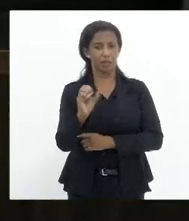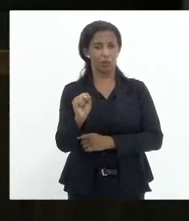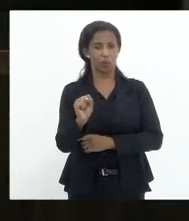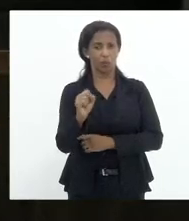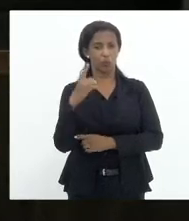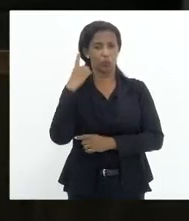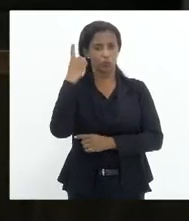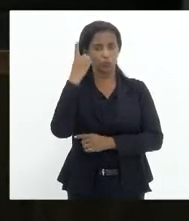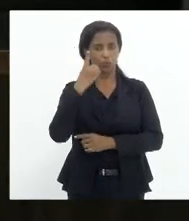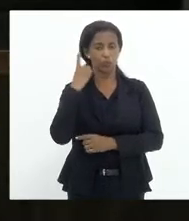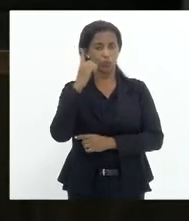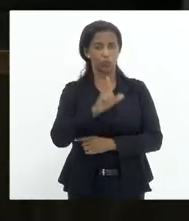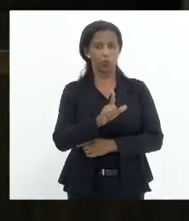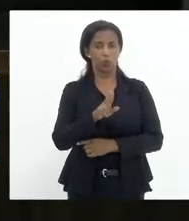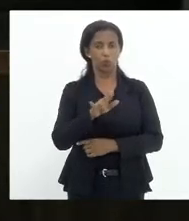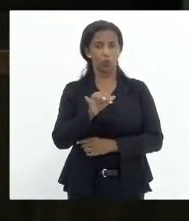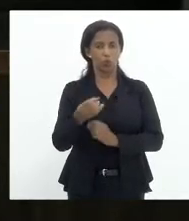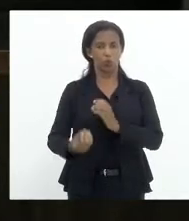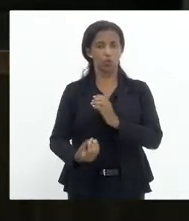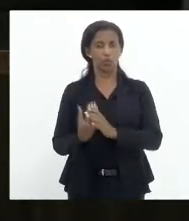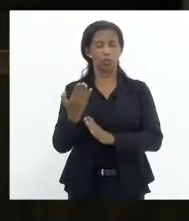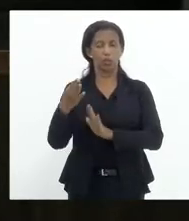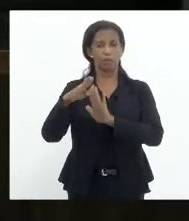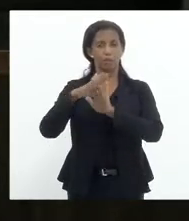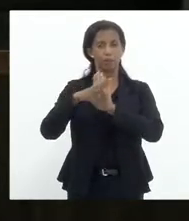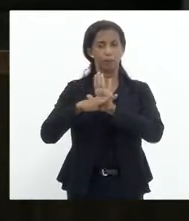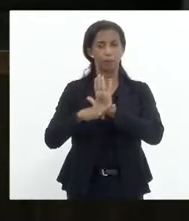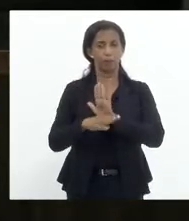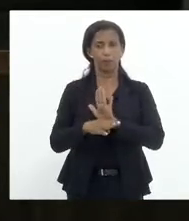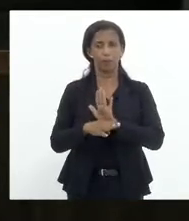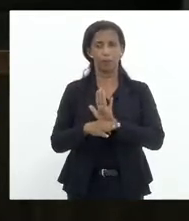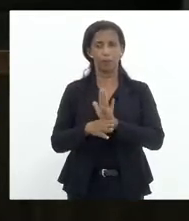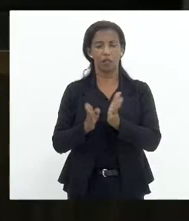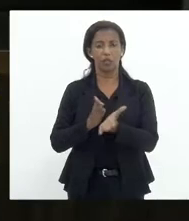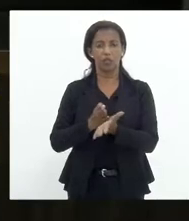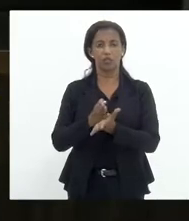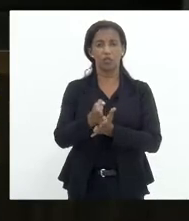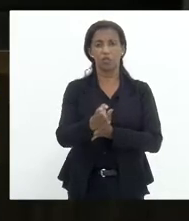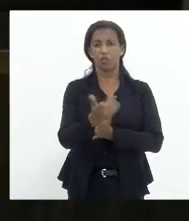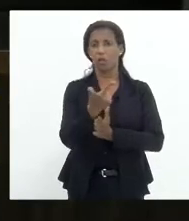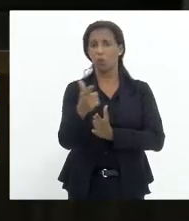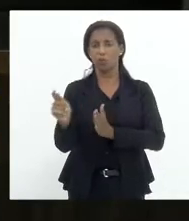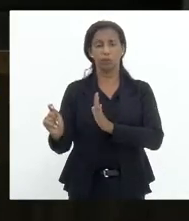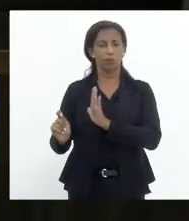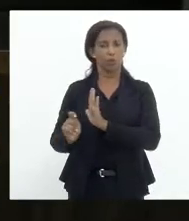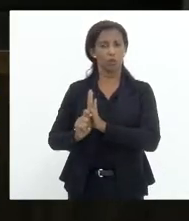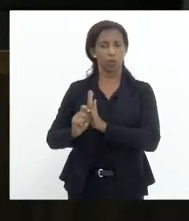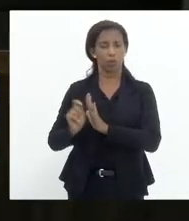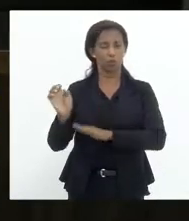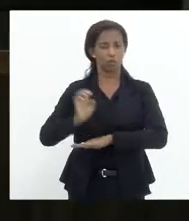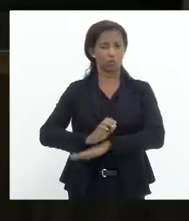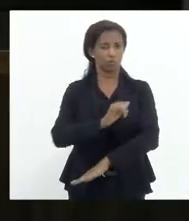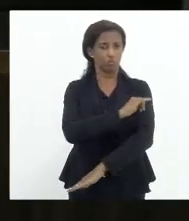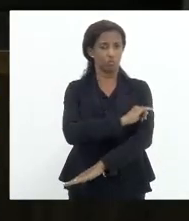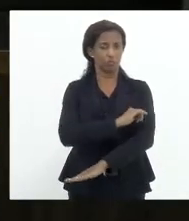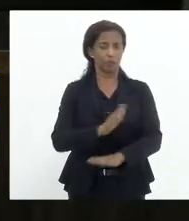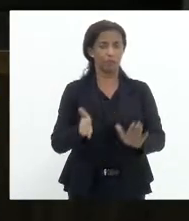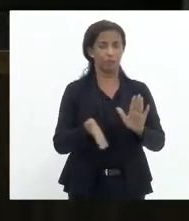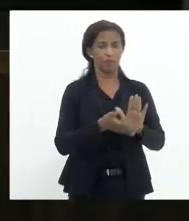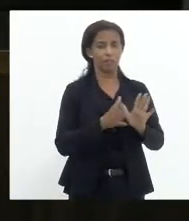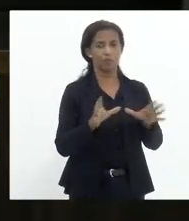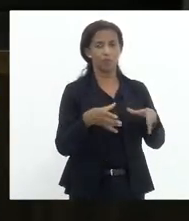um de autoria Deputado Luiz Martins que cria o programa direção sem drogas no ano do Estado do Rio de Janeiro parecer